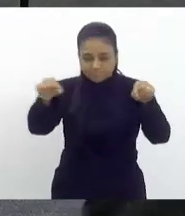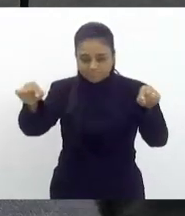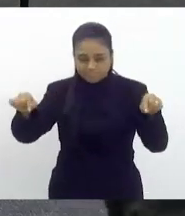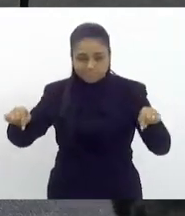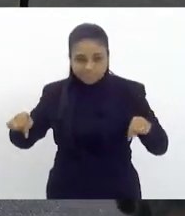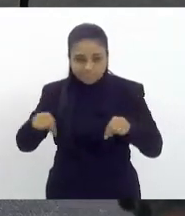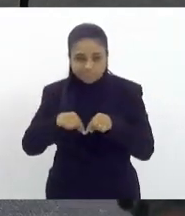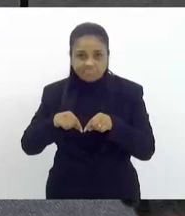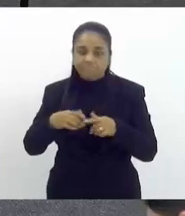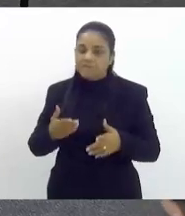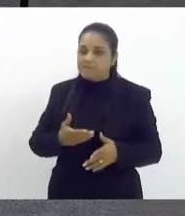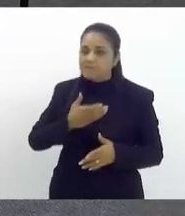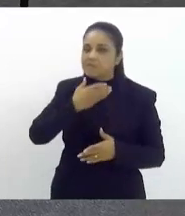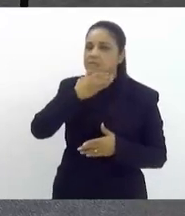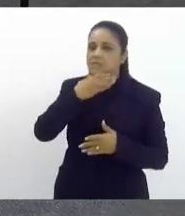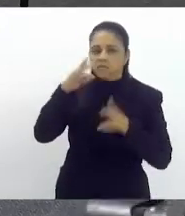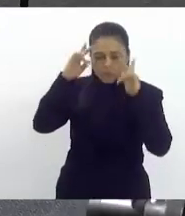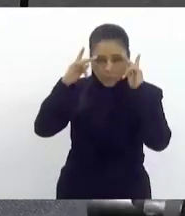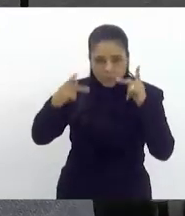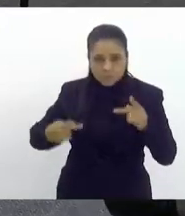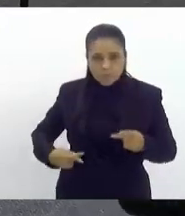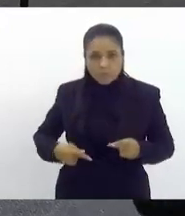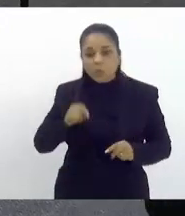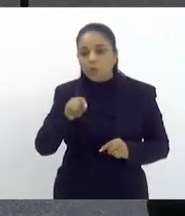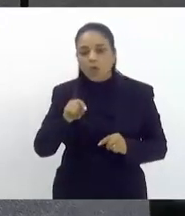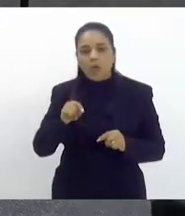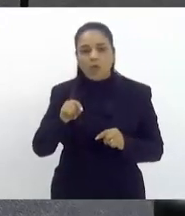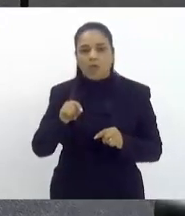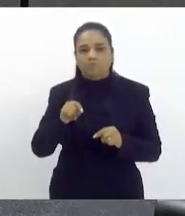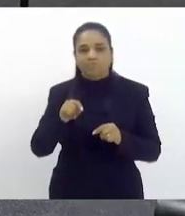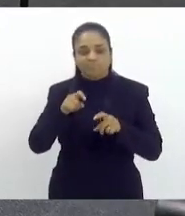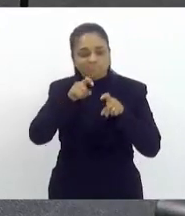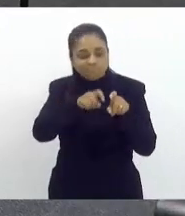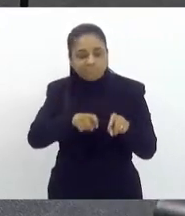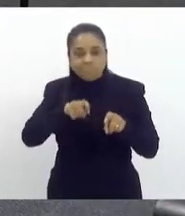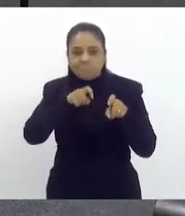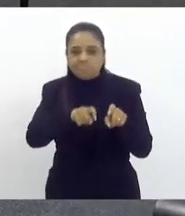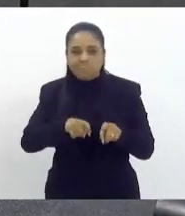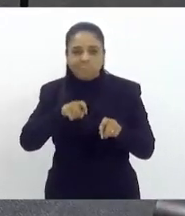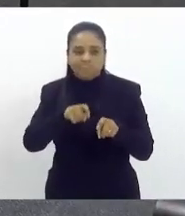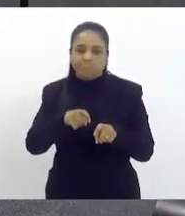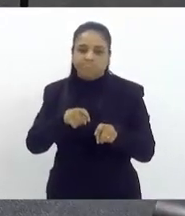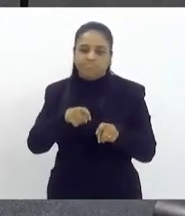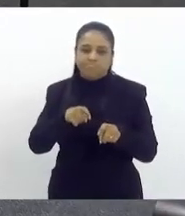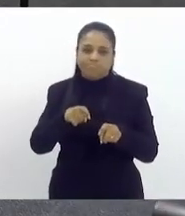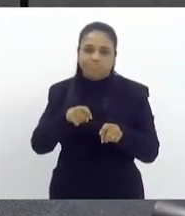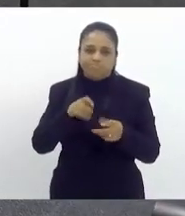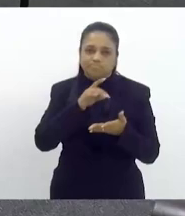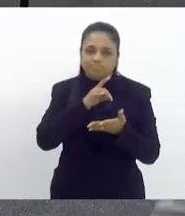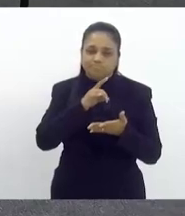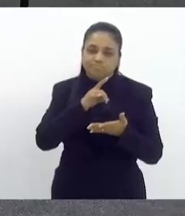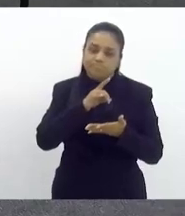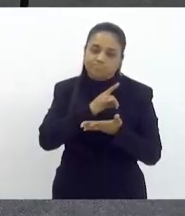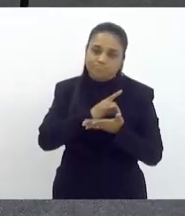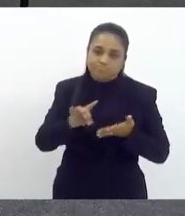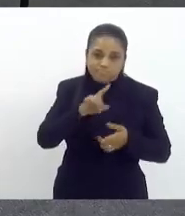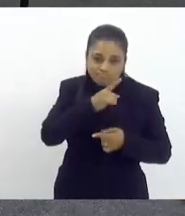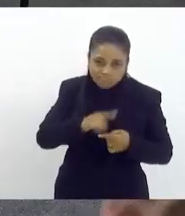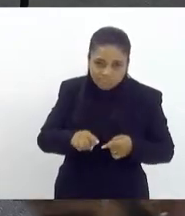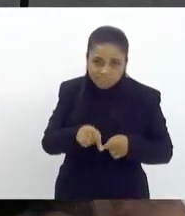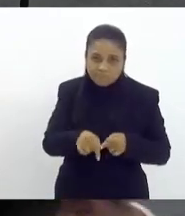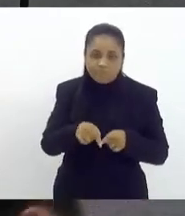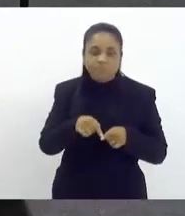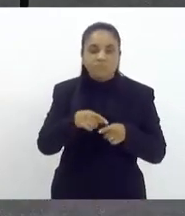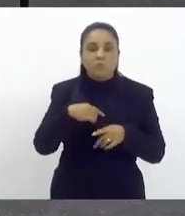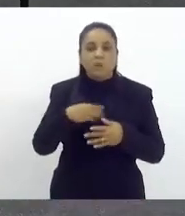humanitária em razão do avanço do garimpo ilegal mas fato que foi ignorado